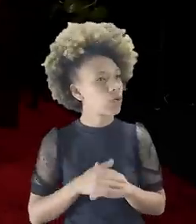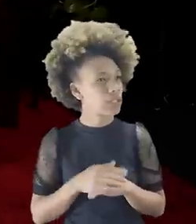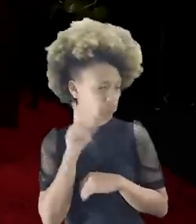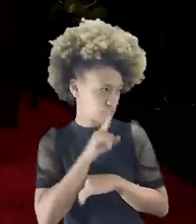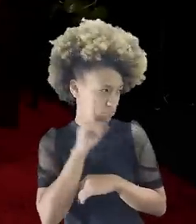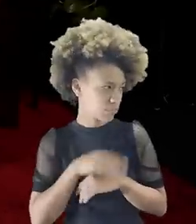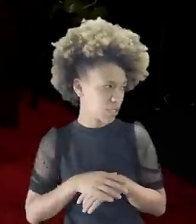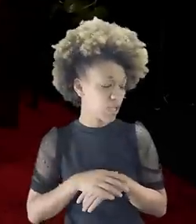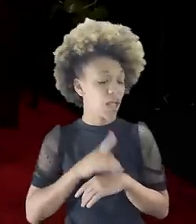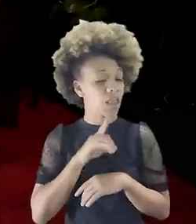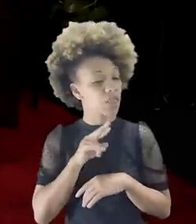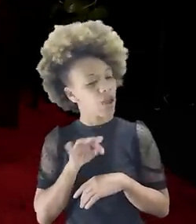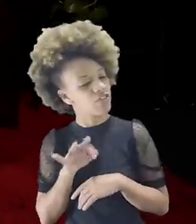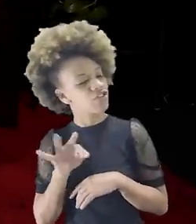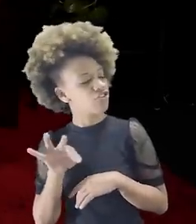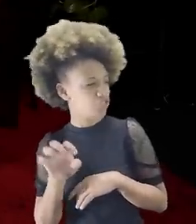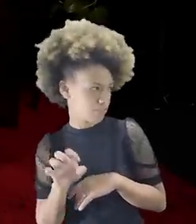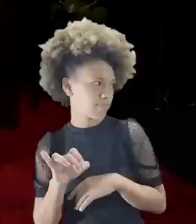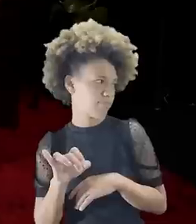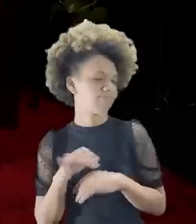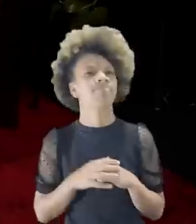uma coisa no Estados Unidos que é o draft